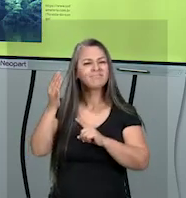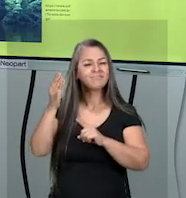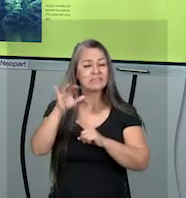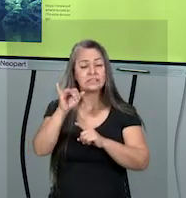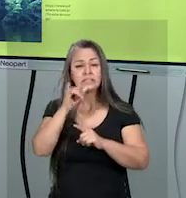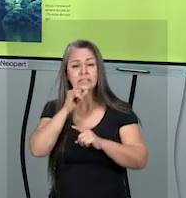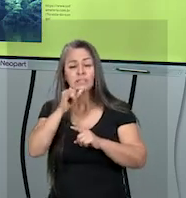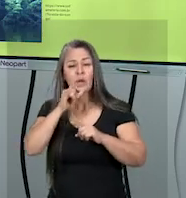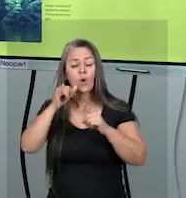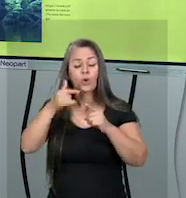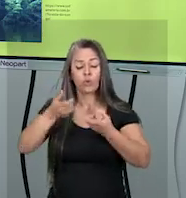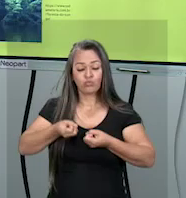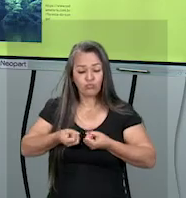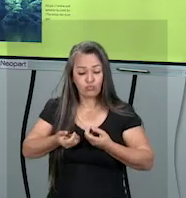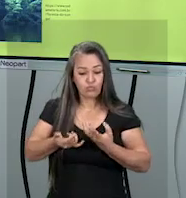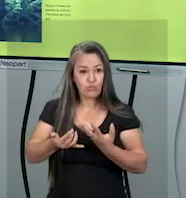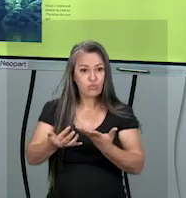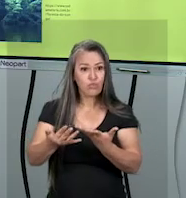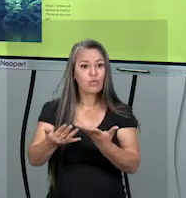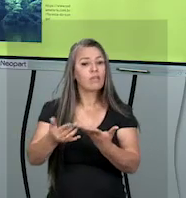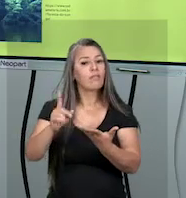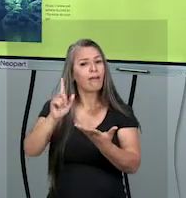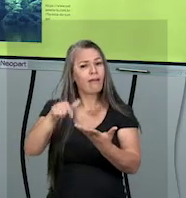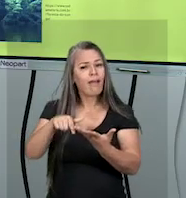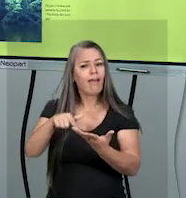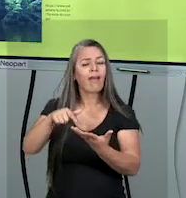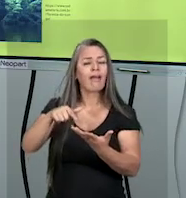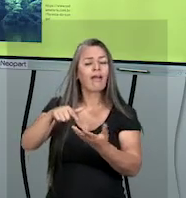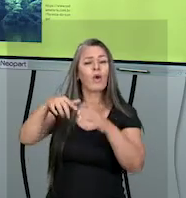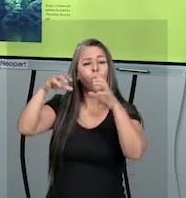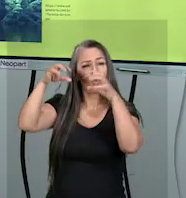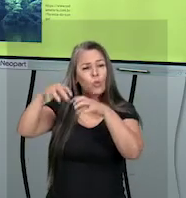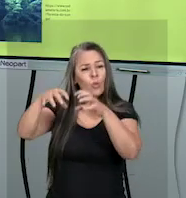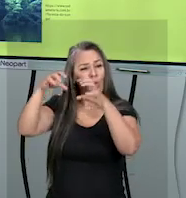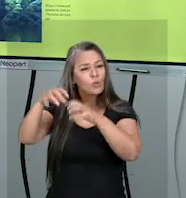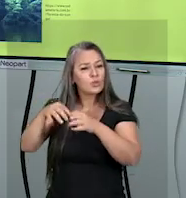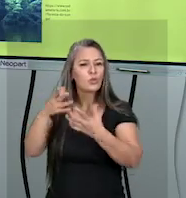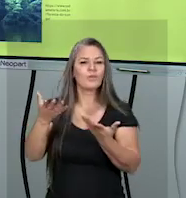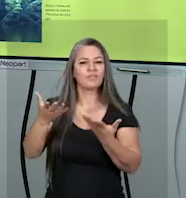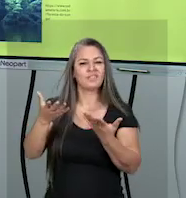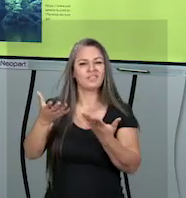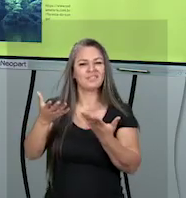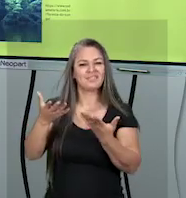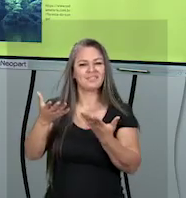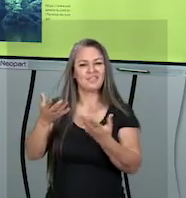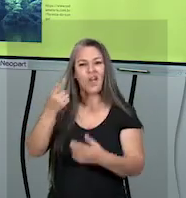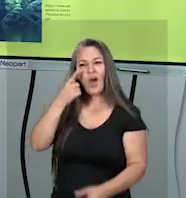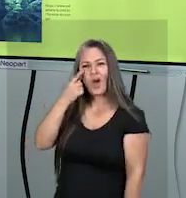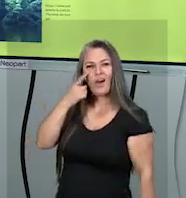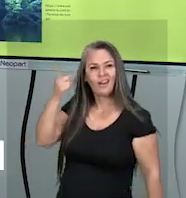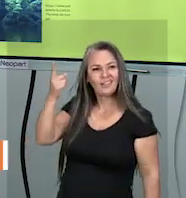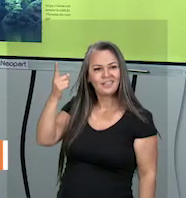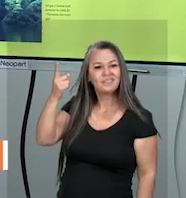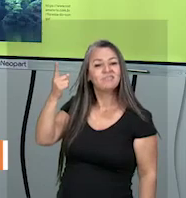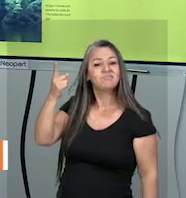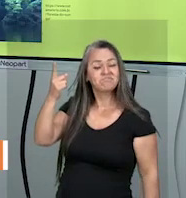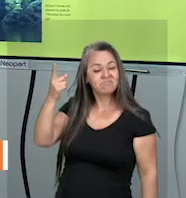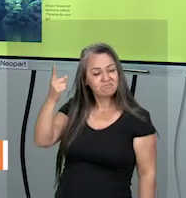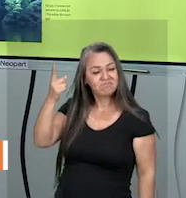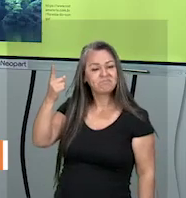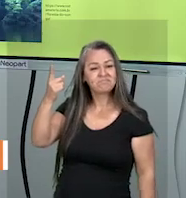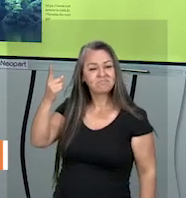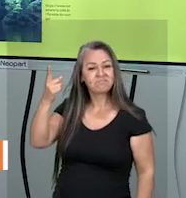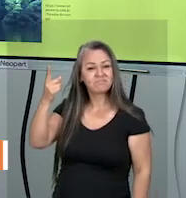chuva, de solo, vegetação, muito semelhante. E aqui nós temos o contraste, né? O deserto do Saara, onde que você tem